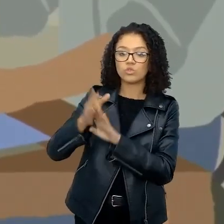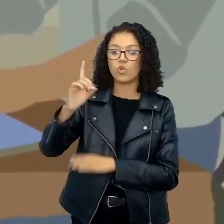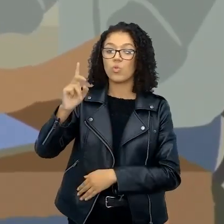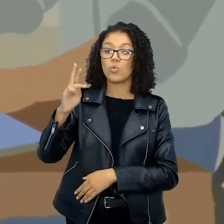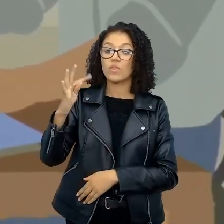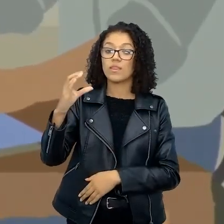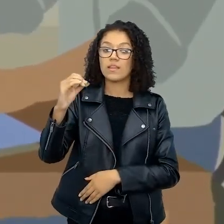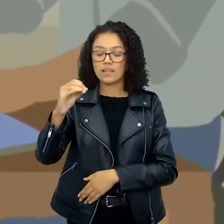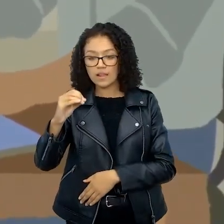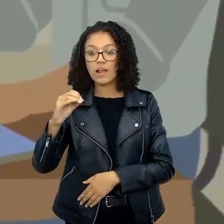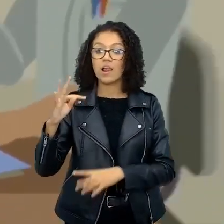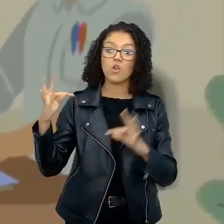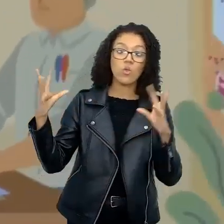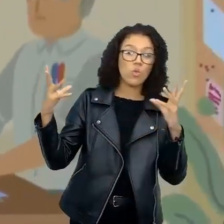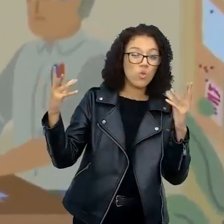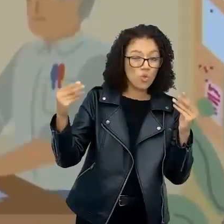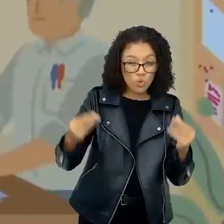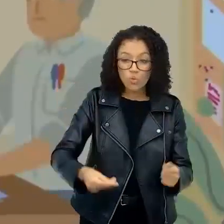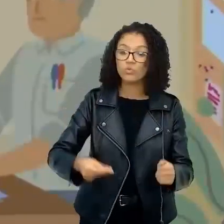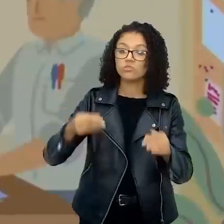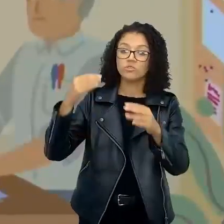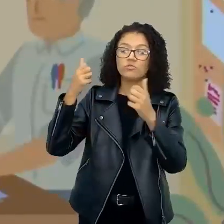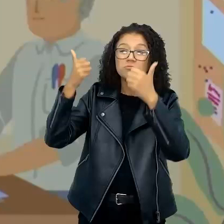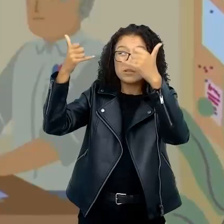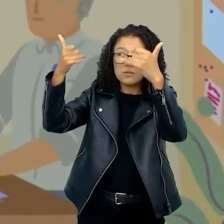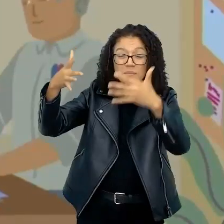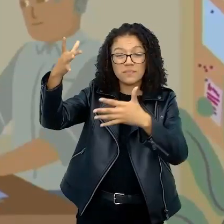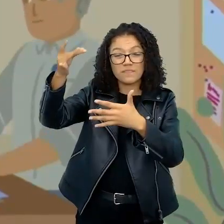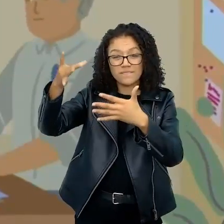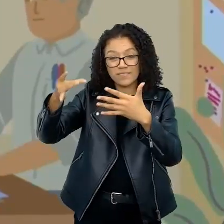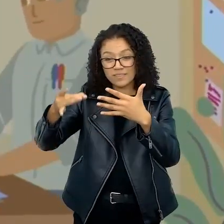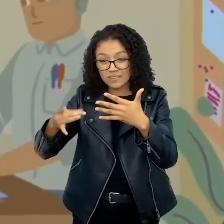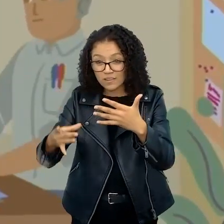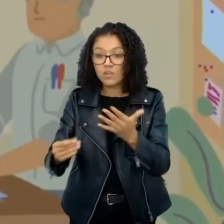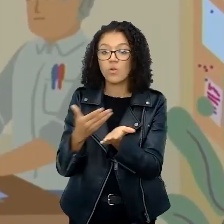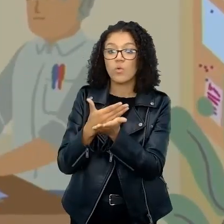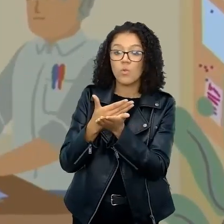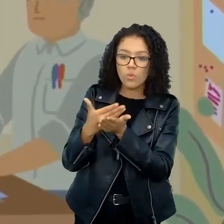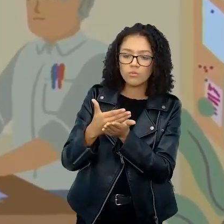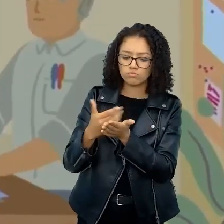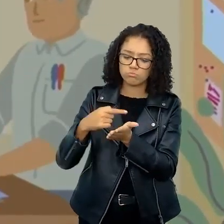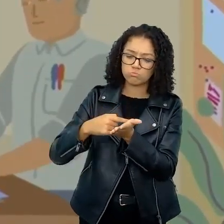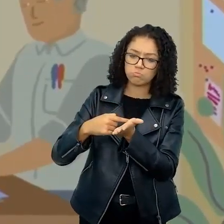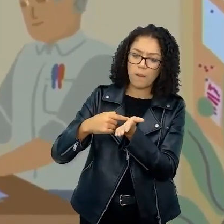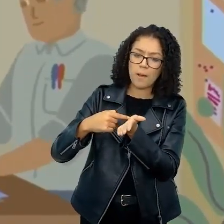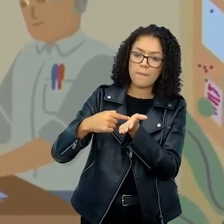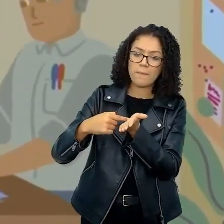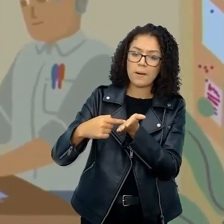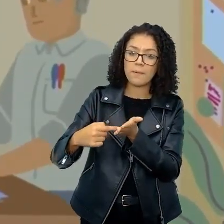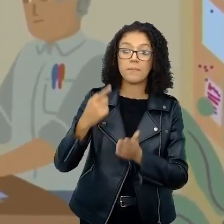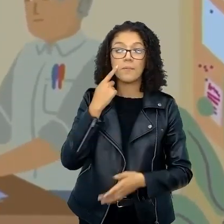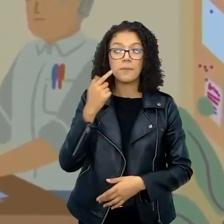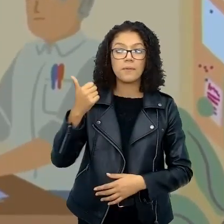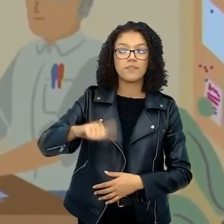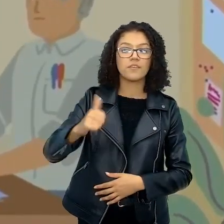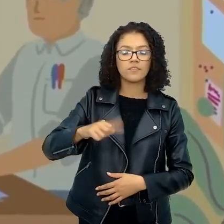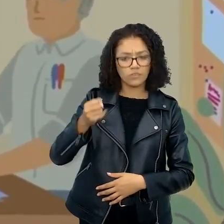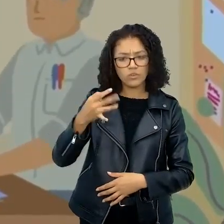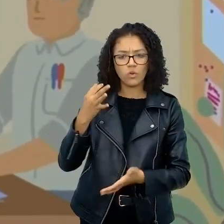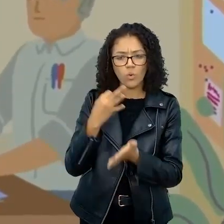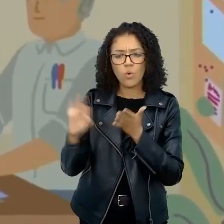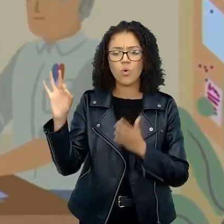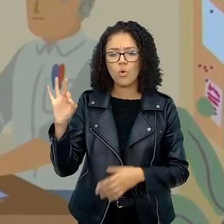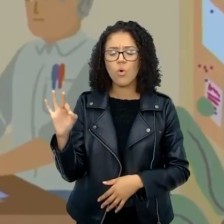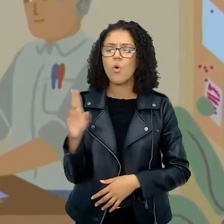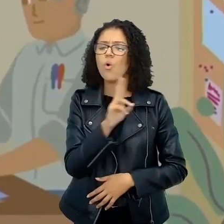ajuda a constatar se as medidas de proteção encaminhadas no início do processo foram cumpridas e se estão sendo efetivas. O termo